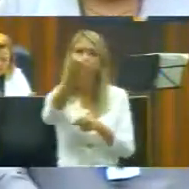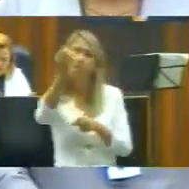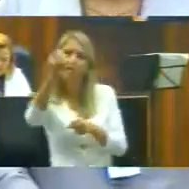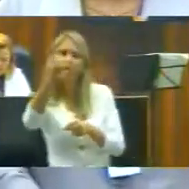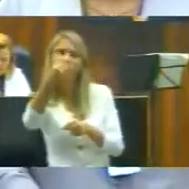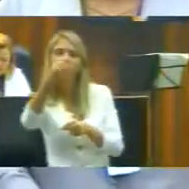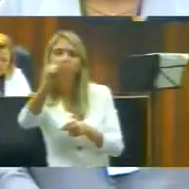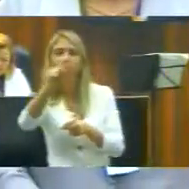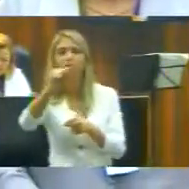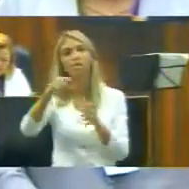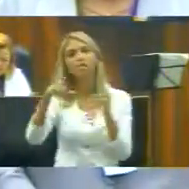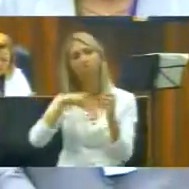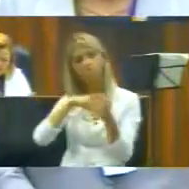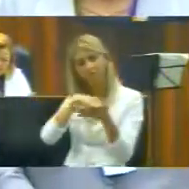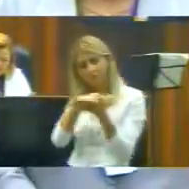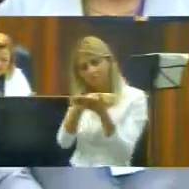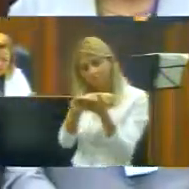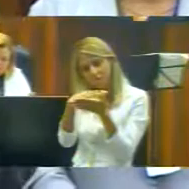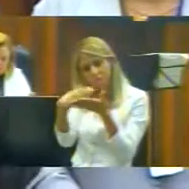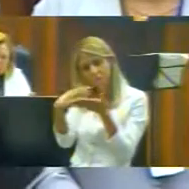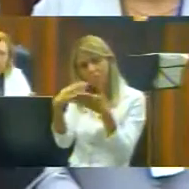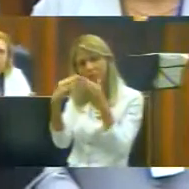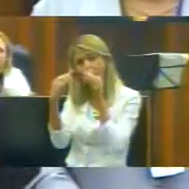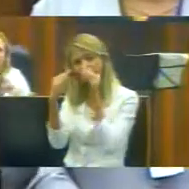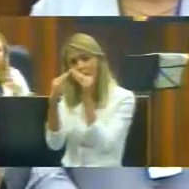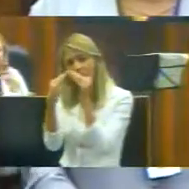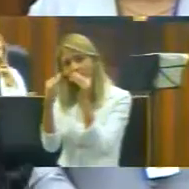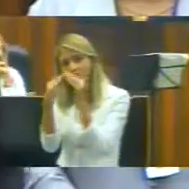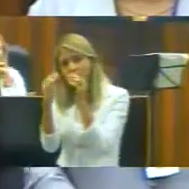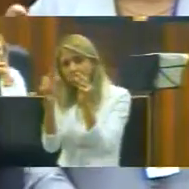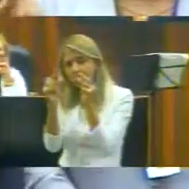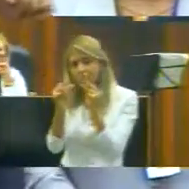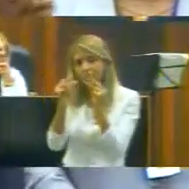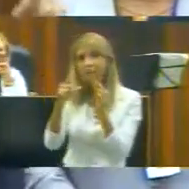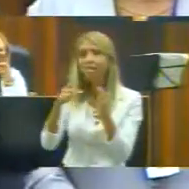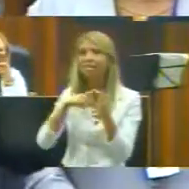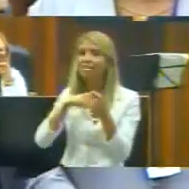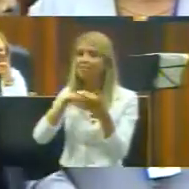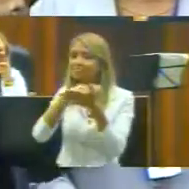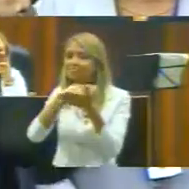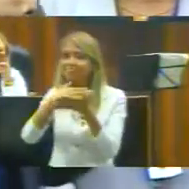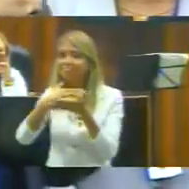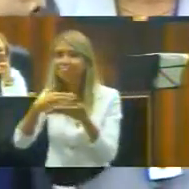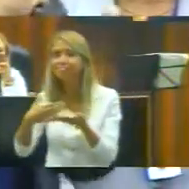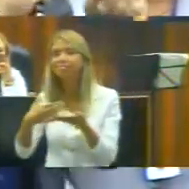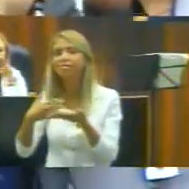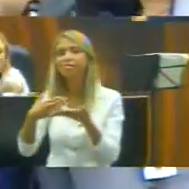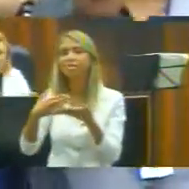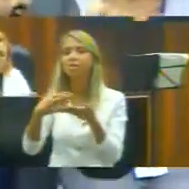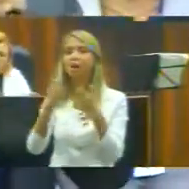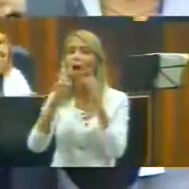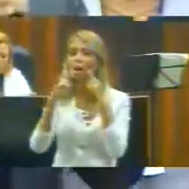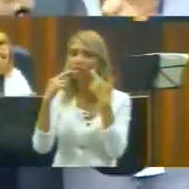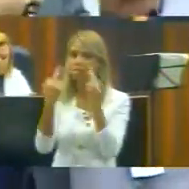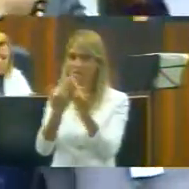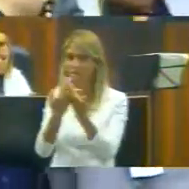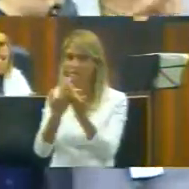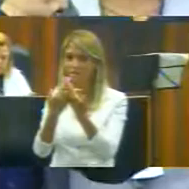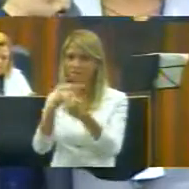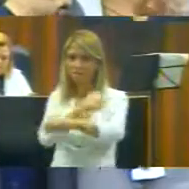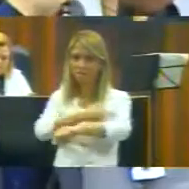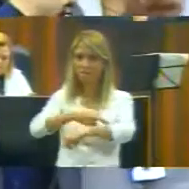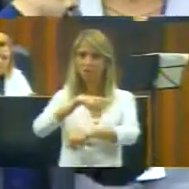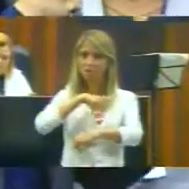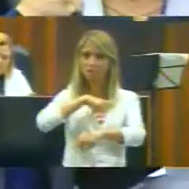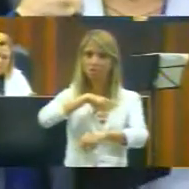Rua Direita, Jânio, uma casinha onde funcionava, senhores vereadores, a cadeia, o